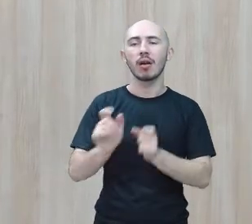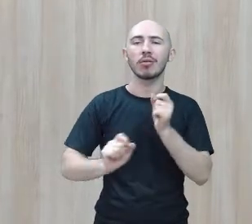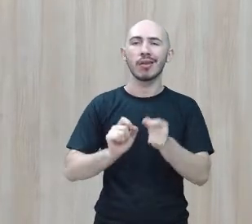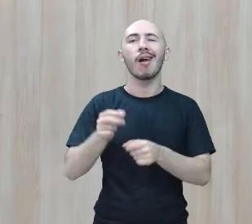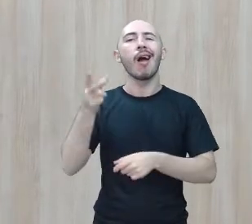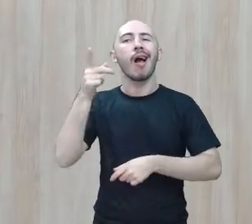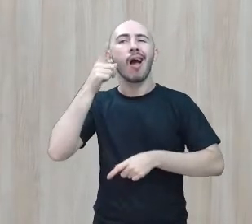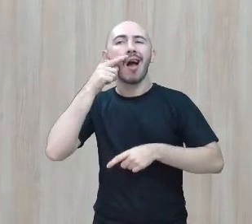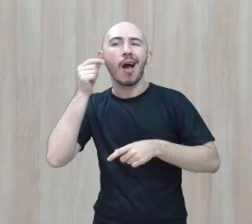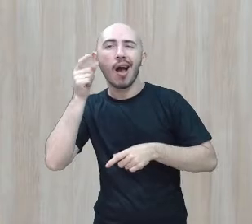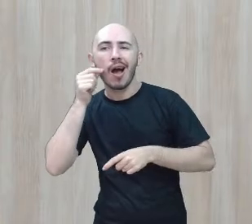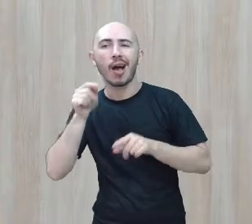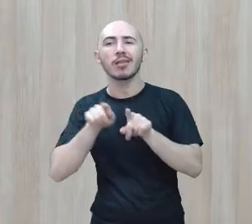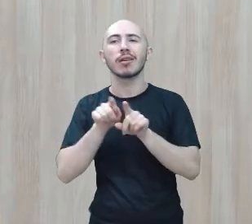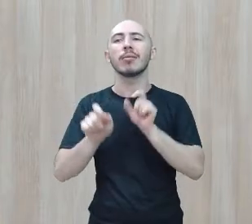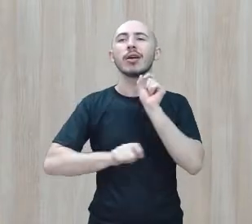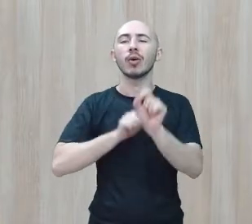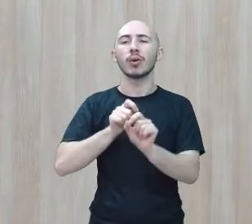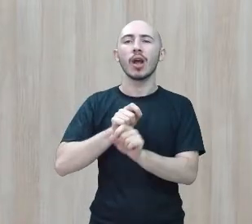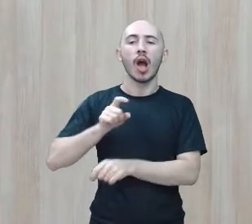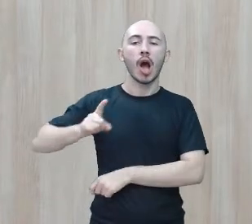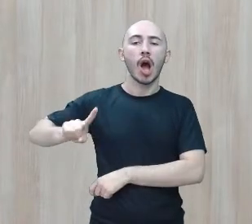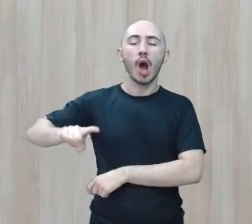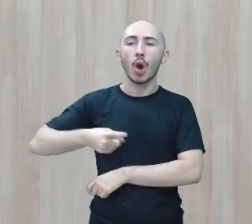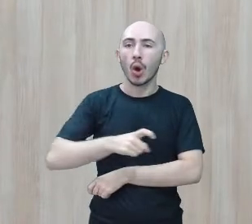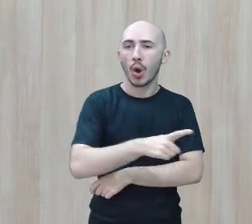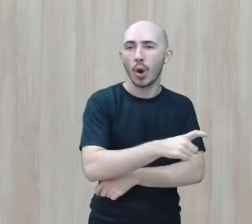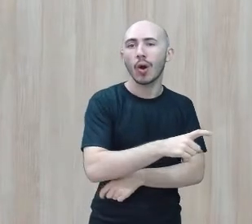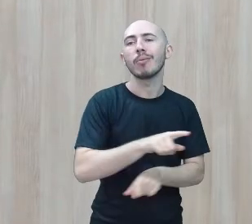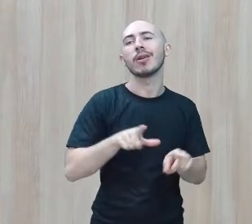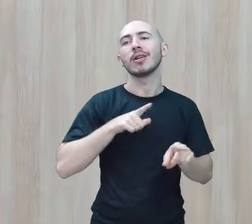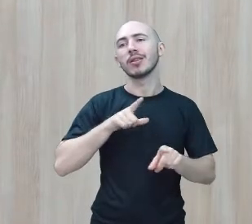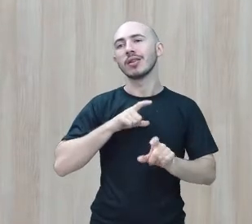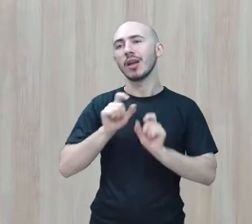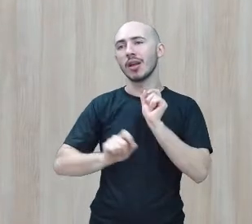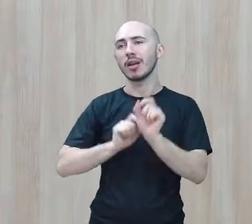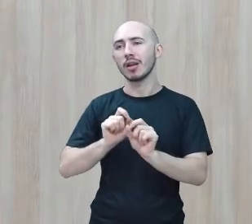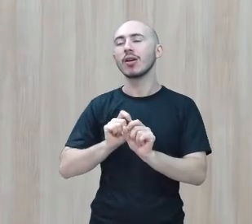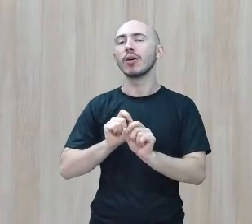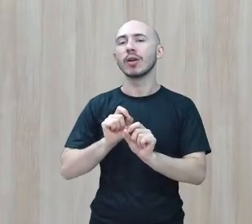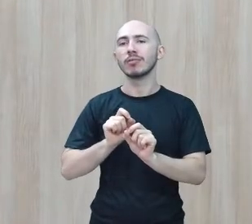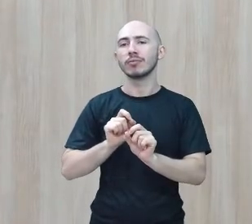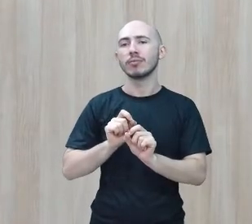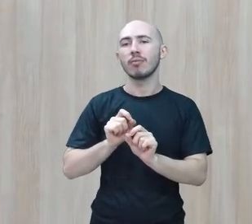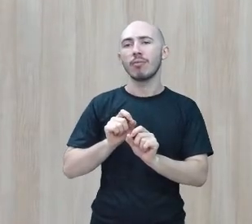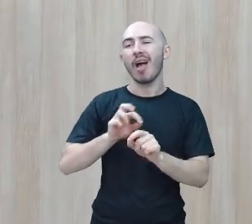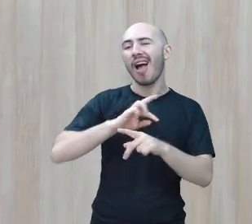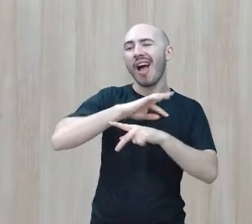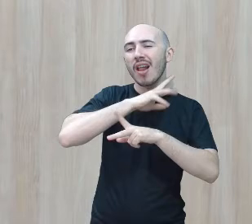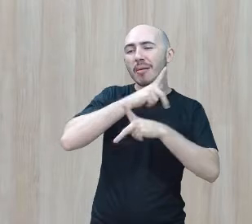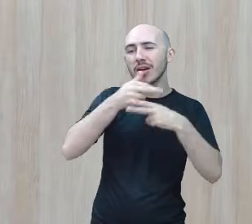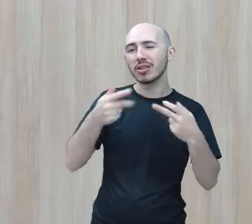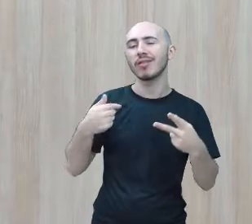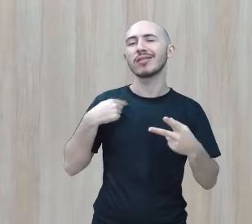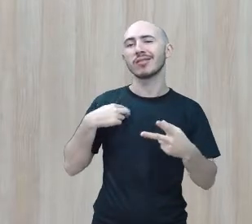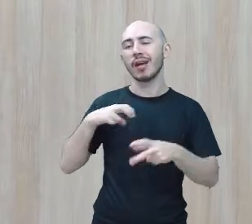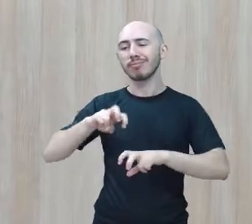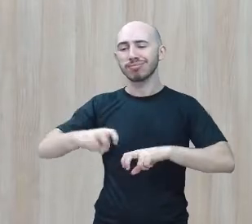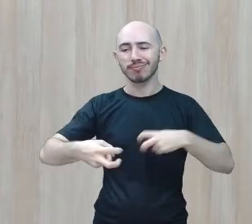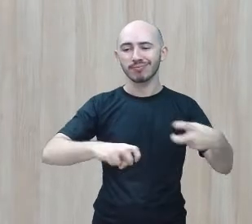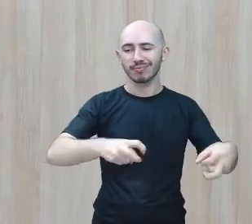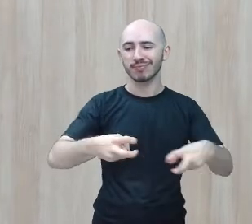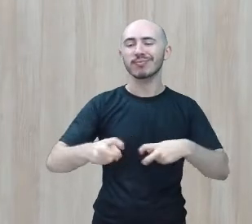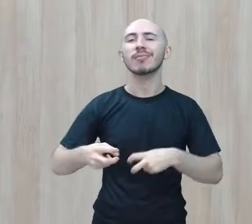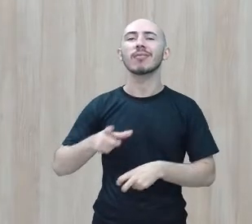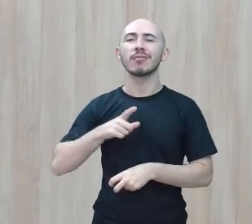cobras, guaxinins, que estão aí nas estradas aqui de Pernambuco e que muitas vezes para passar de um